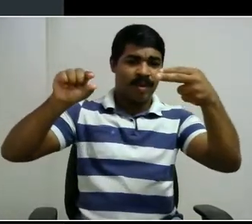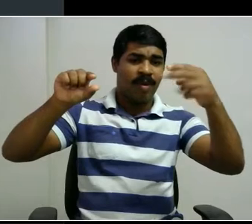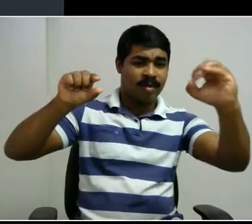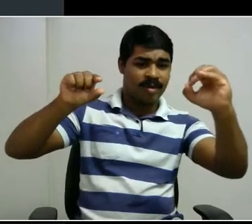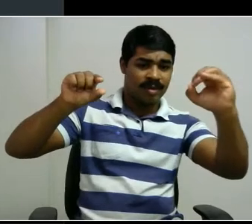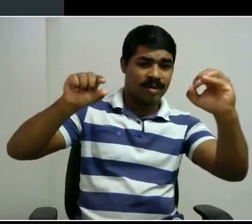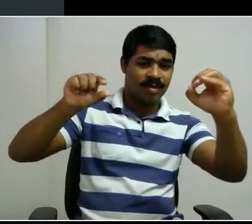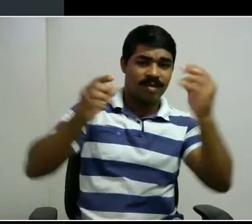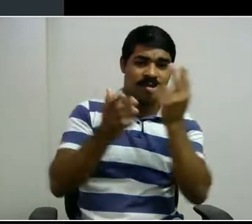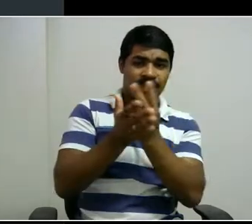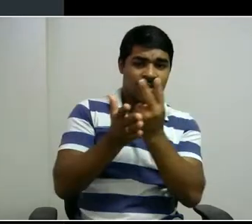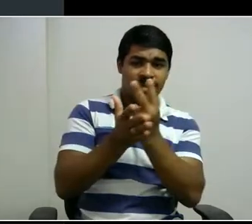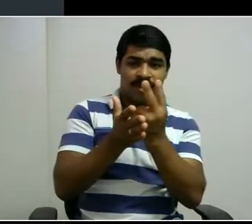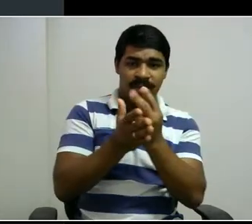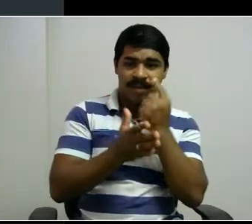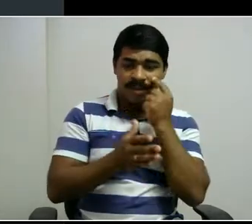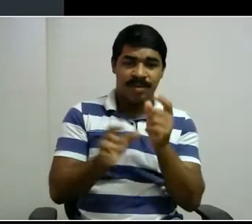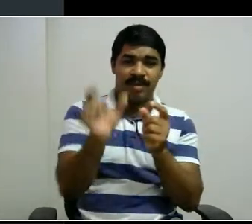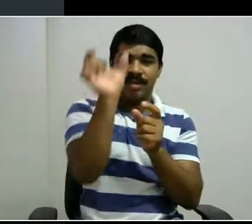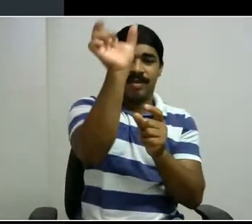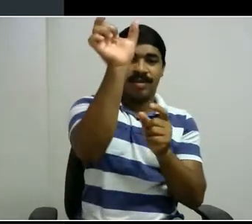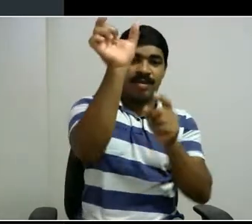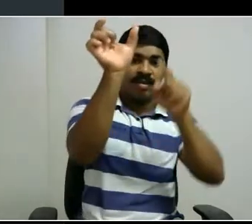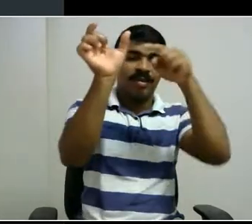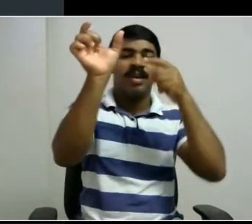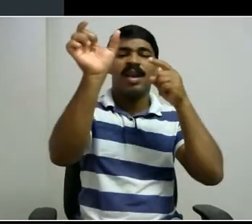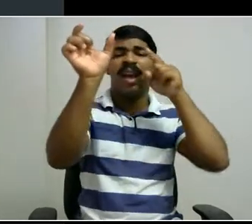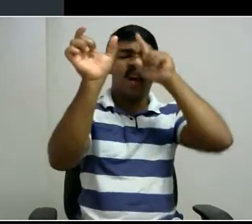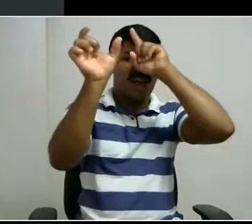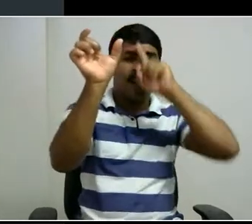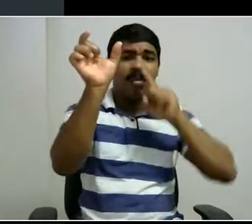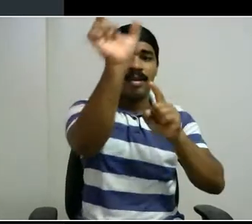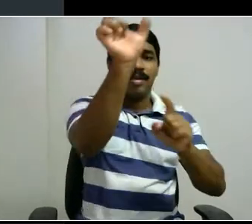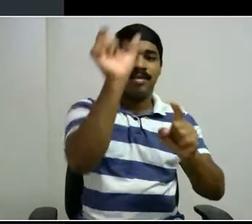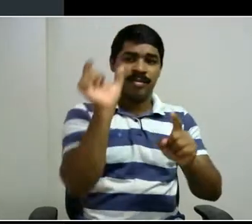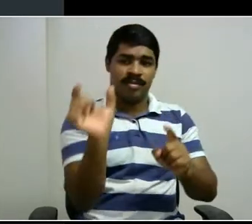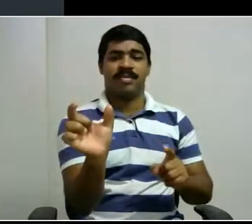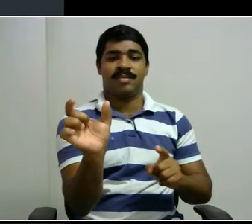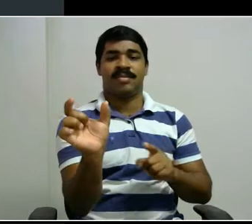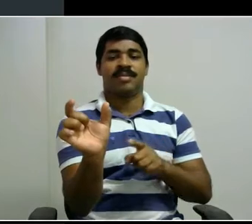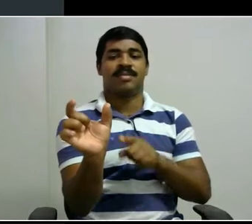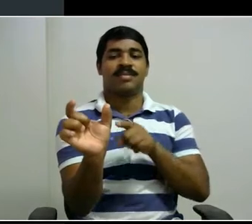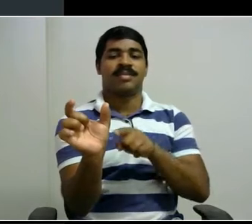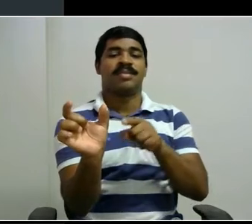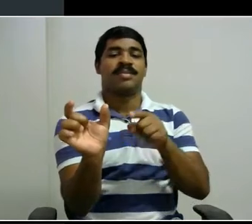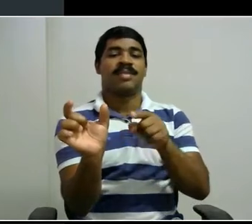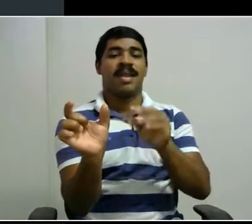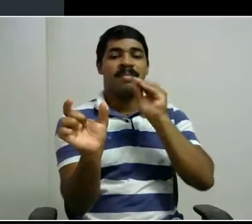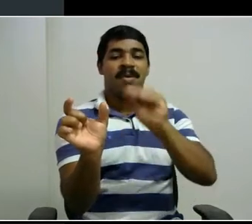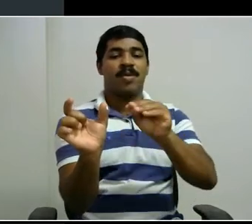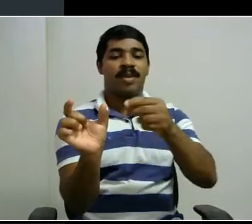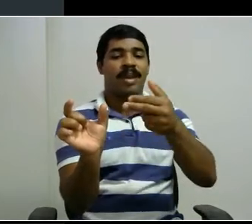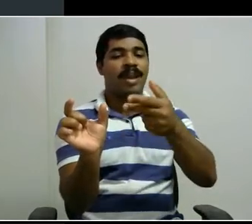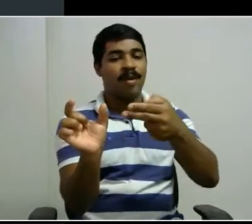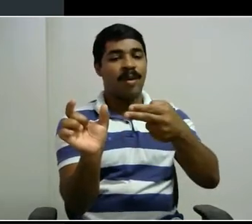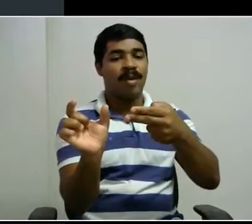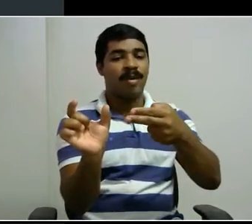aqui, 2x menos 5 igual a função a zero e resolvo essa conta para eu encontrar o valor da raiz da